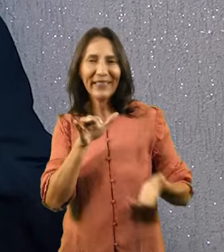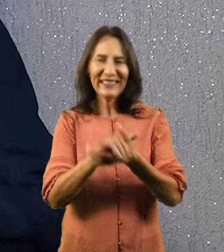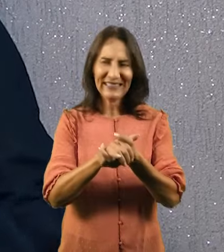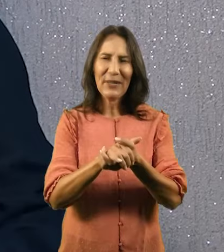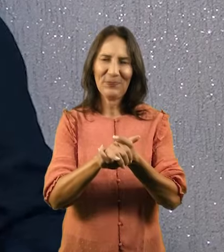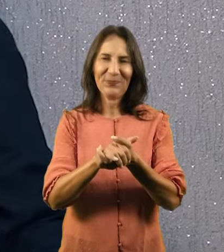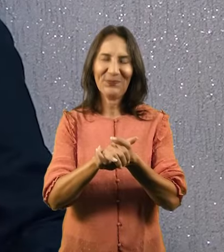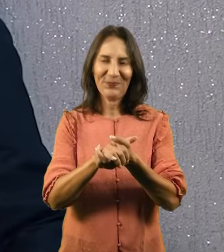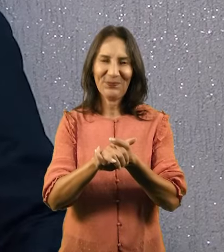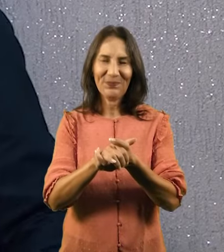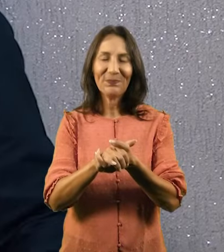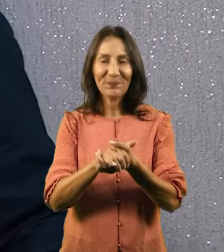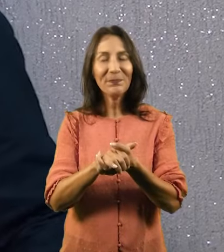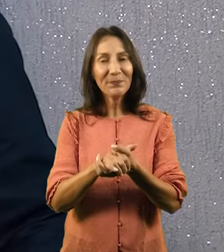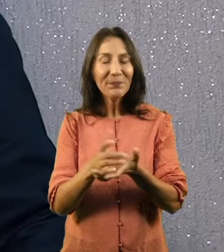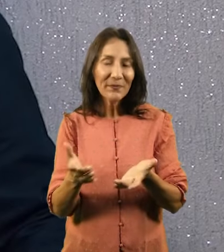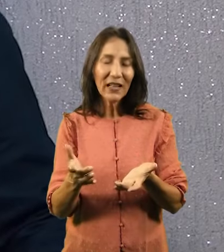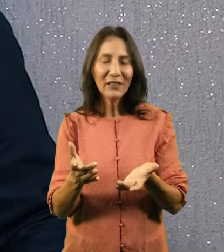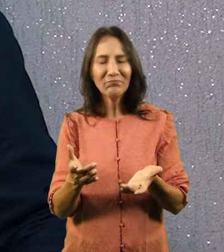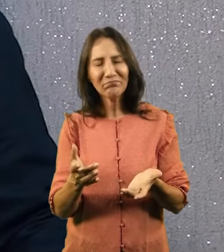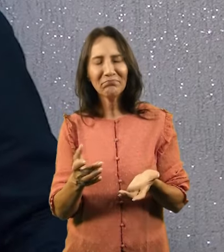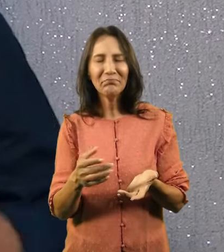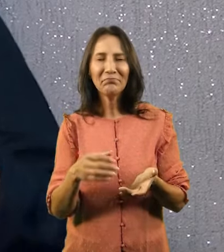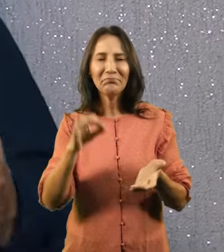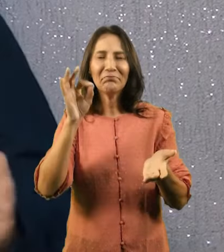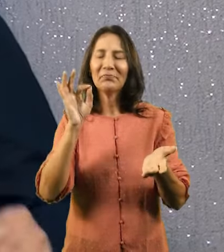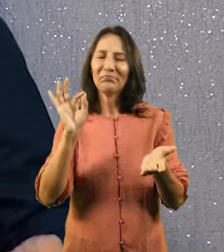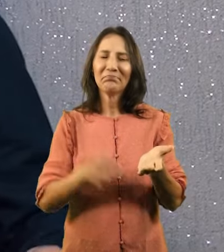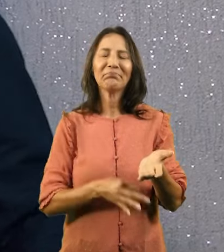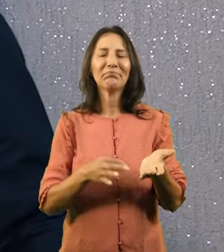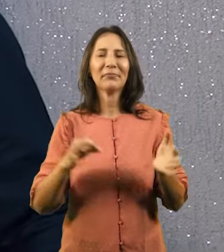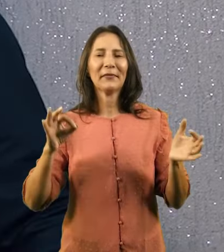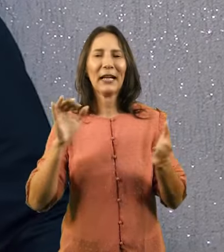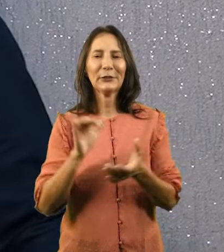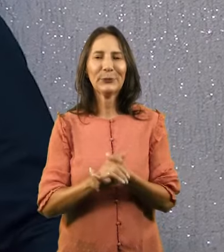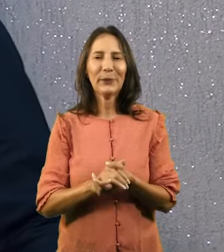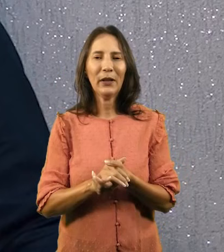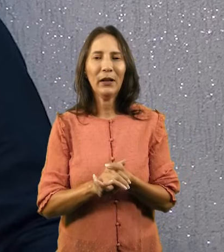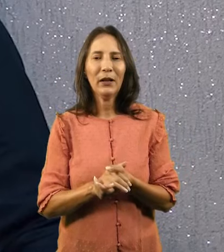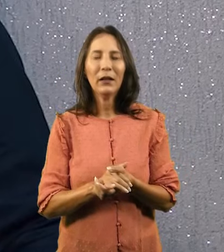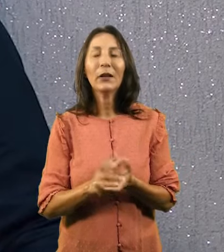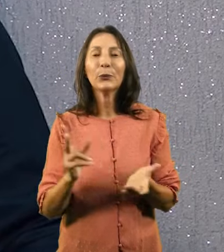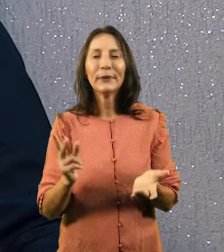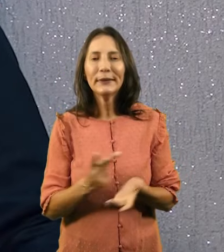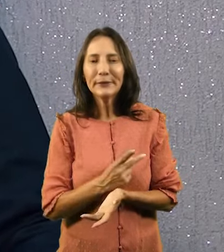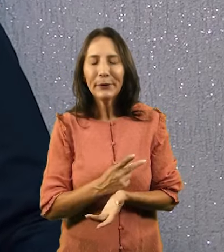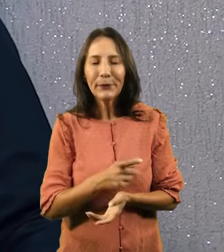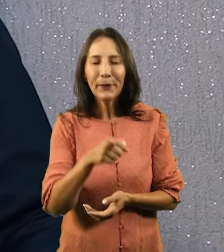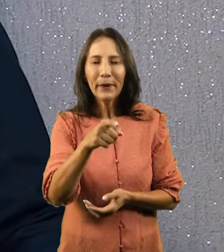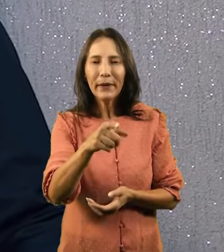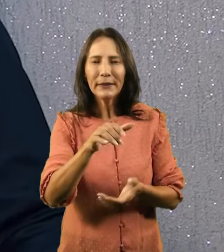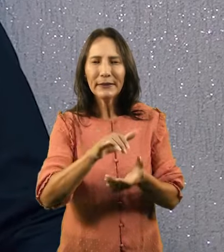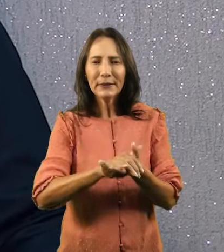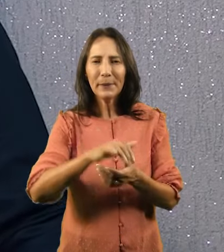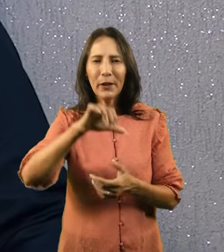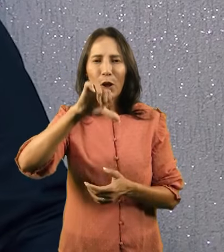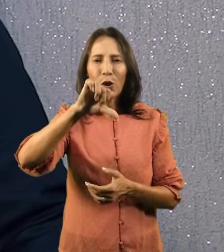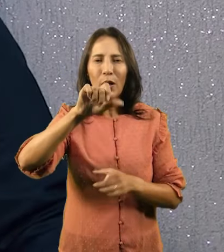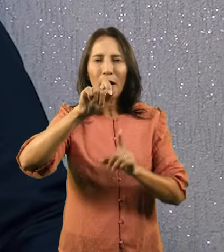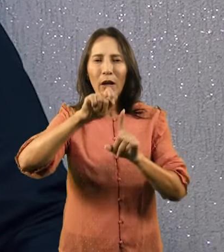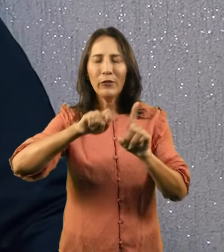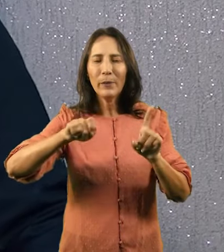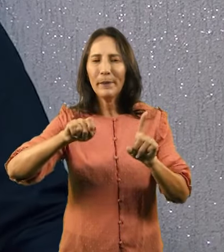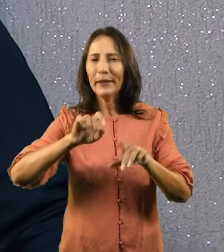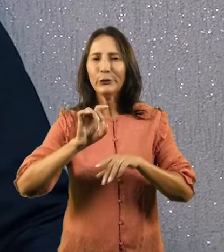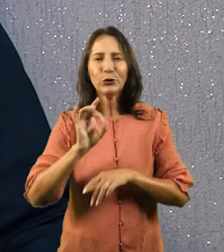na sorte a dois, e eles se casaram. Resultado: o casamento não durou 9 meses, porque eles não